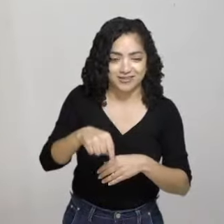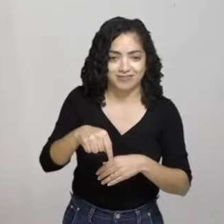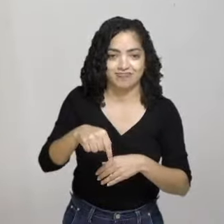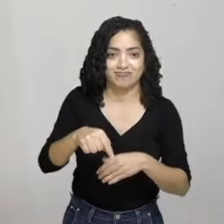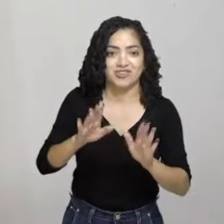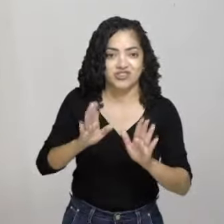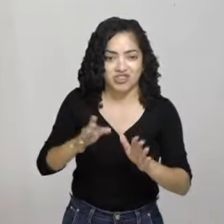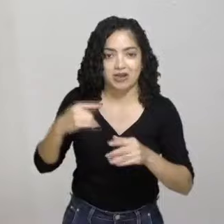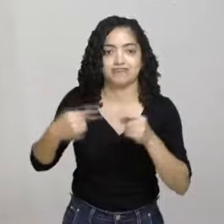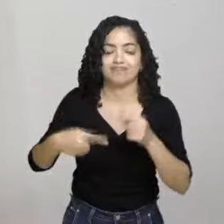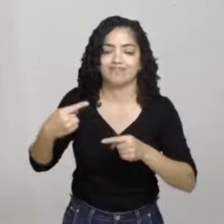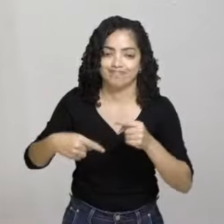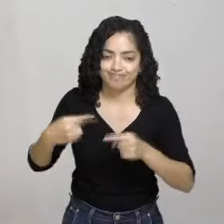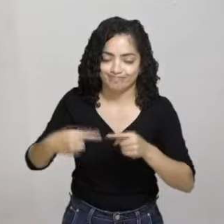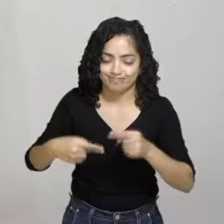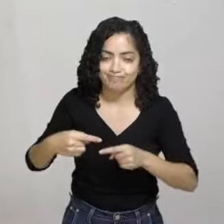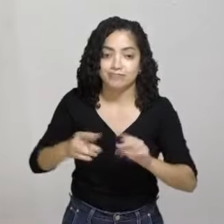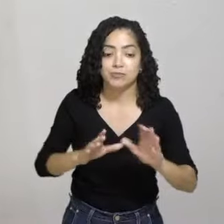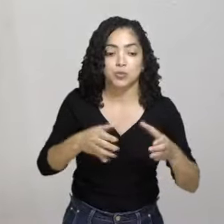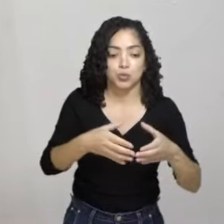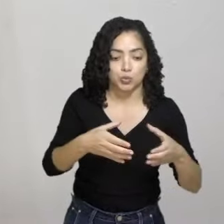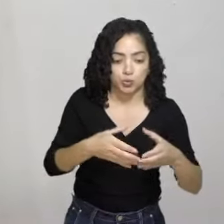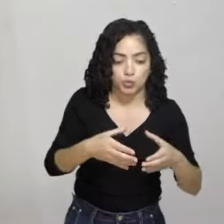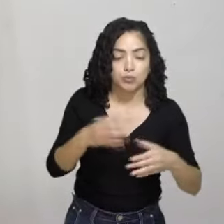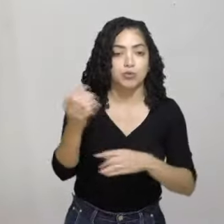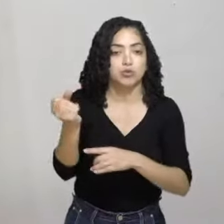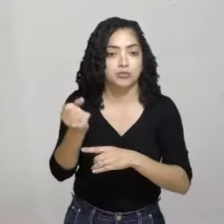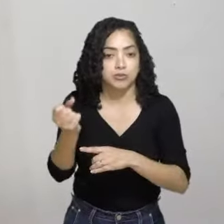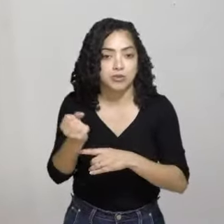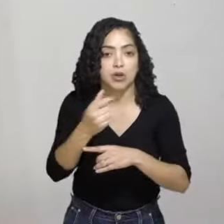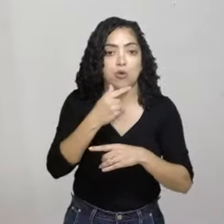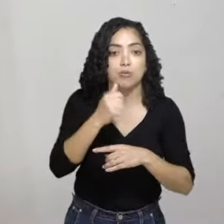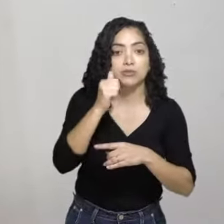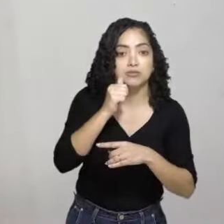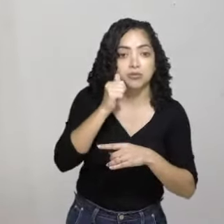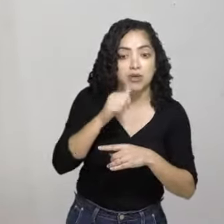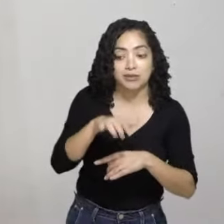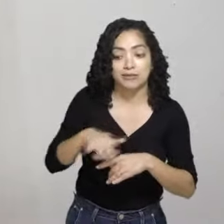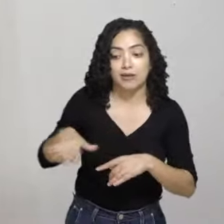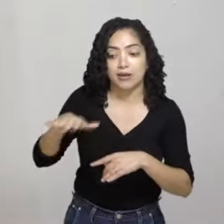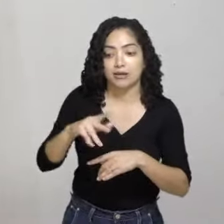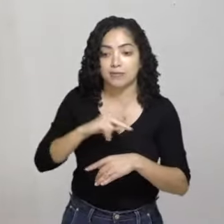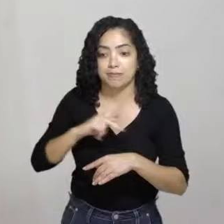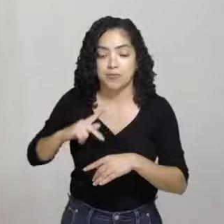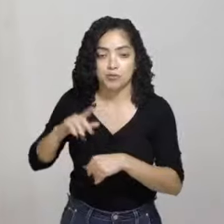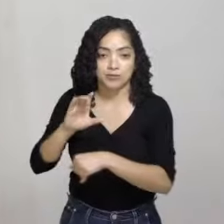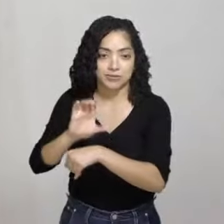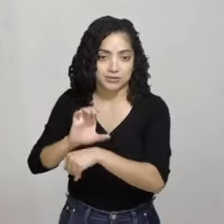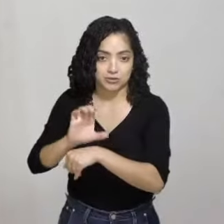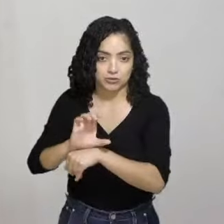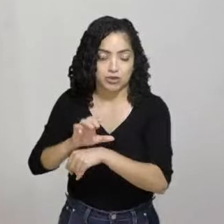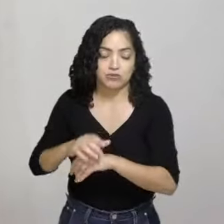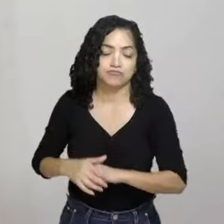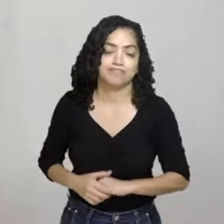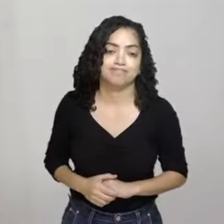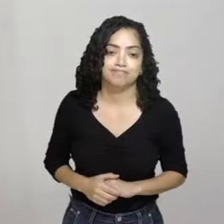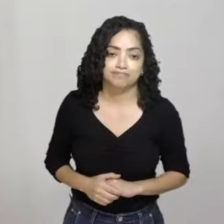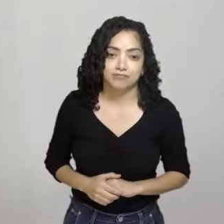mandato, a categoria, os aposentados, aposentadas do serviço público estadual,